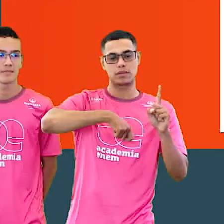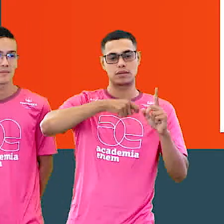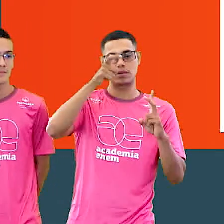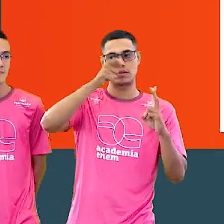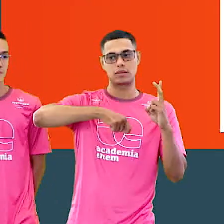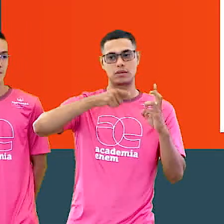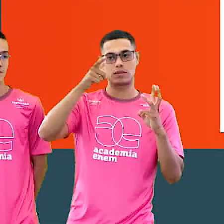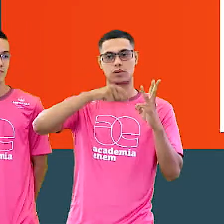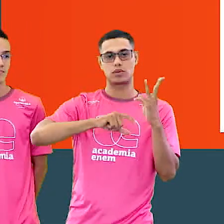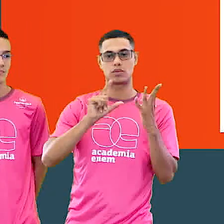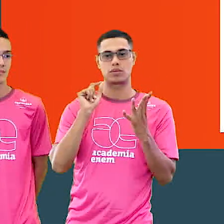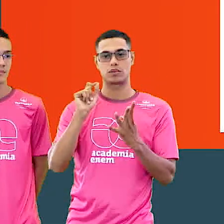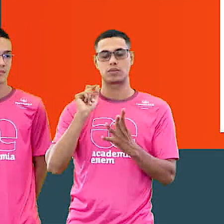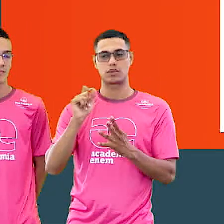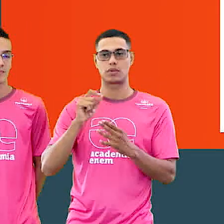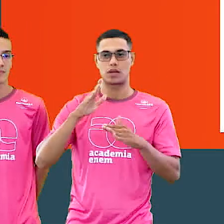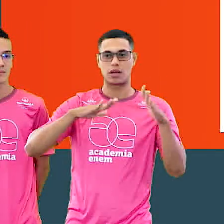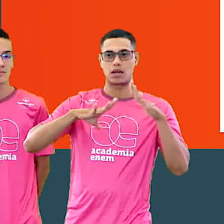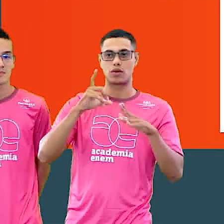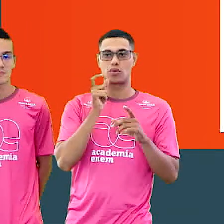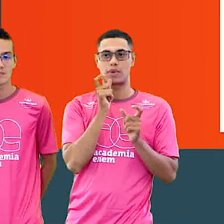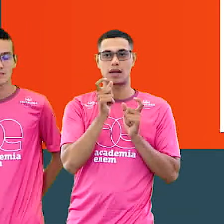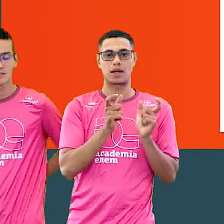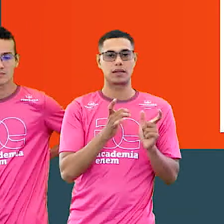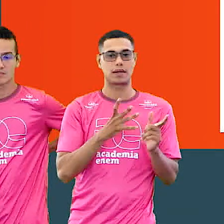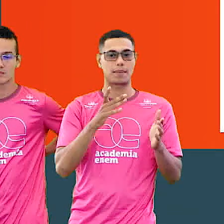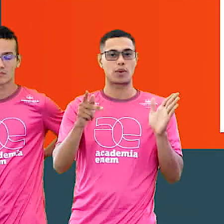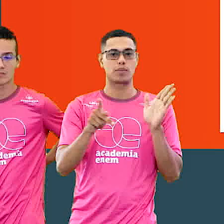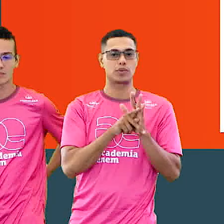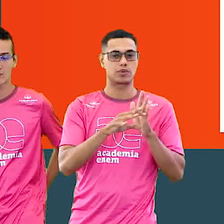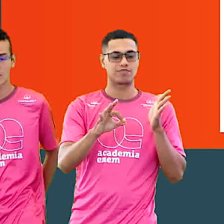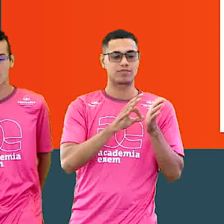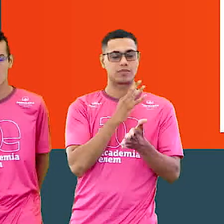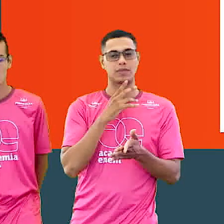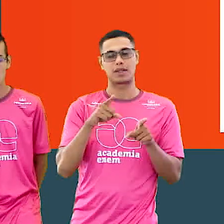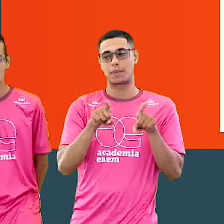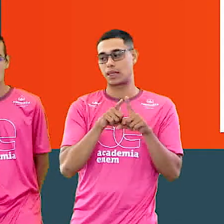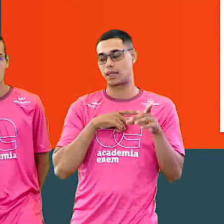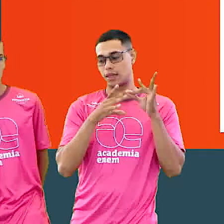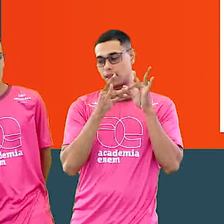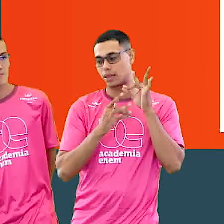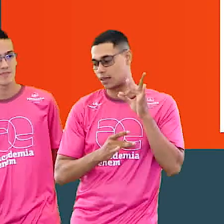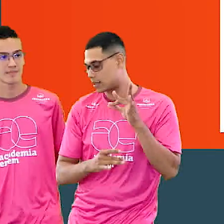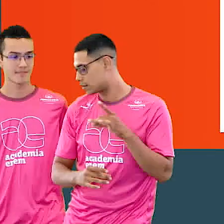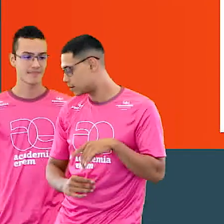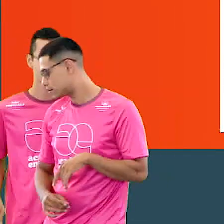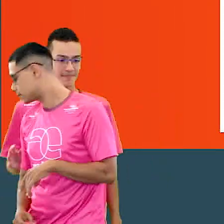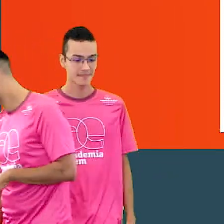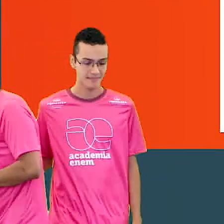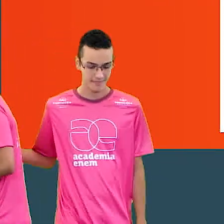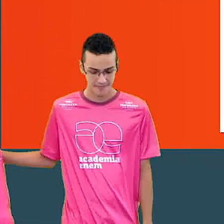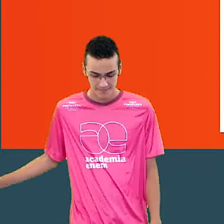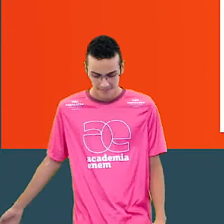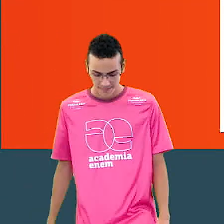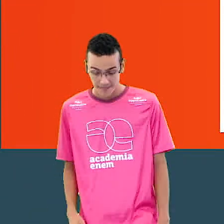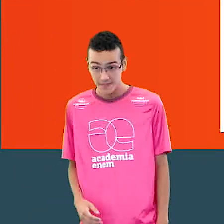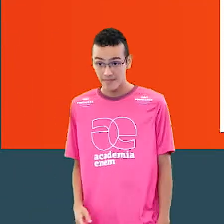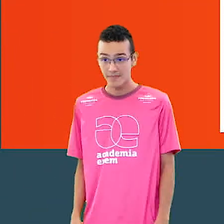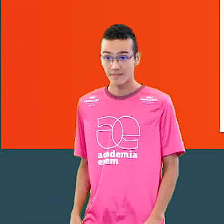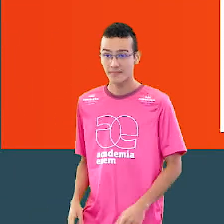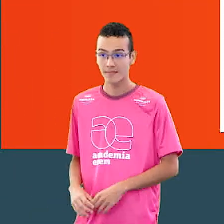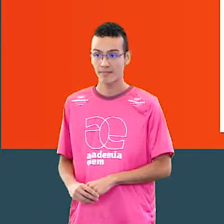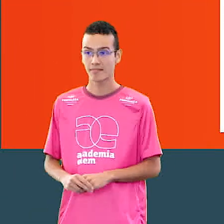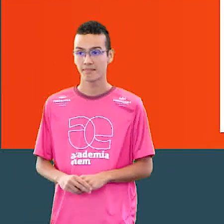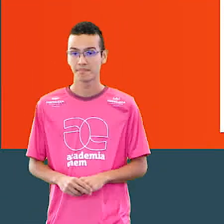mensalmente taxas contratuais. E ainda tem um detalhe, gente, isso é importantíssimo, olha só.